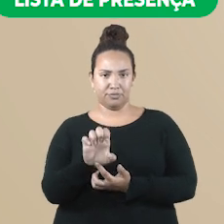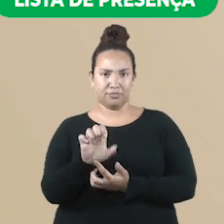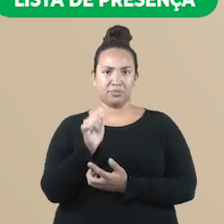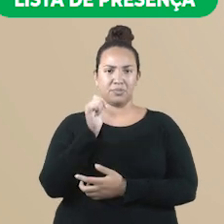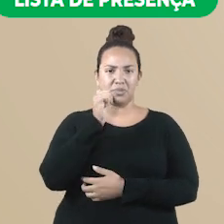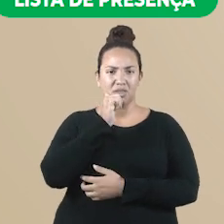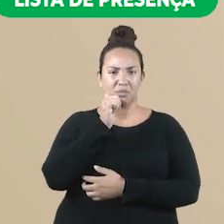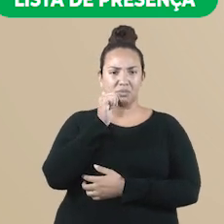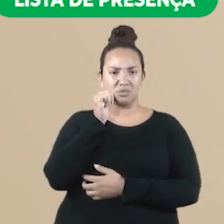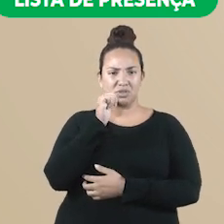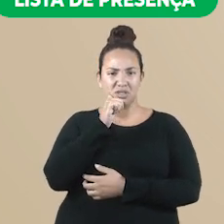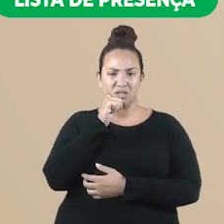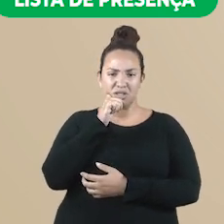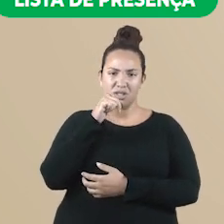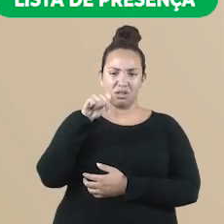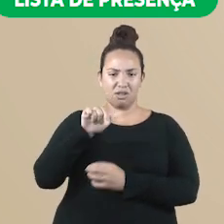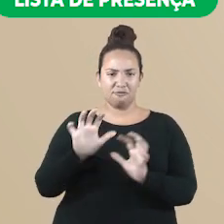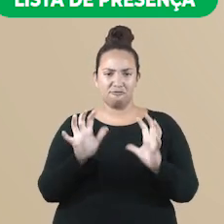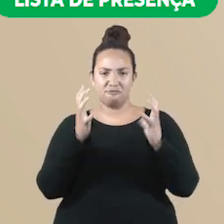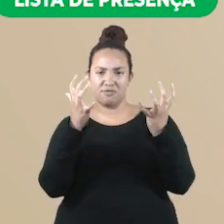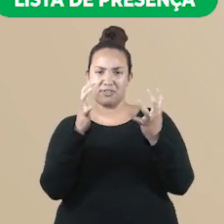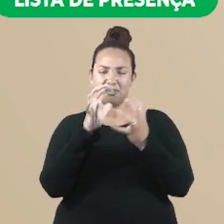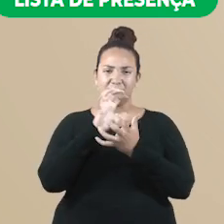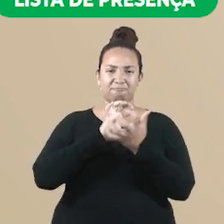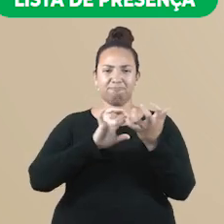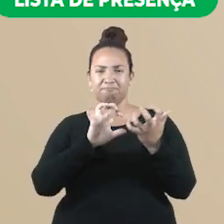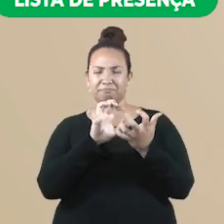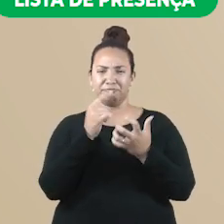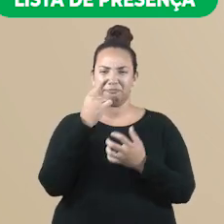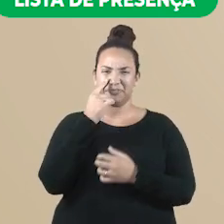Tchê, a pomba fez um baita xisme no baile.